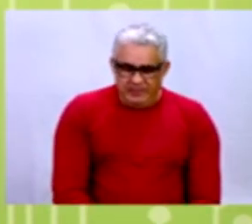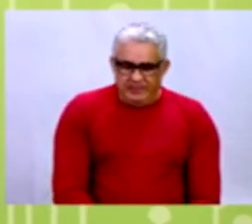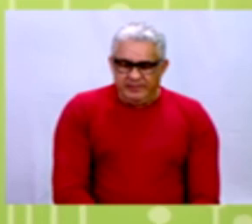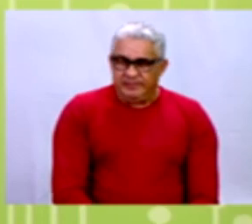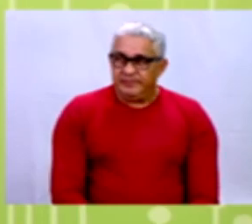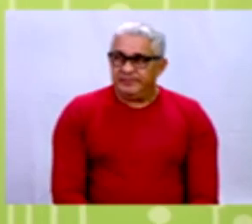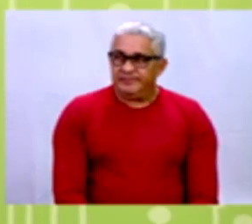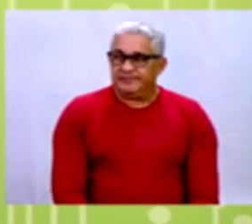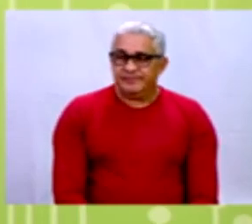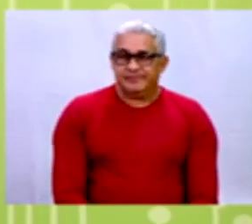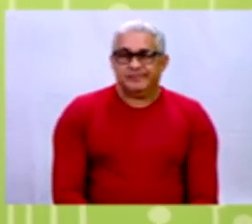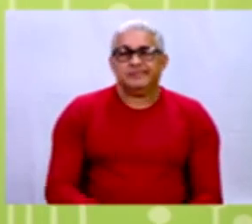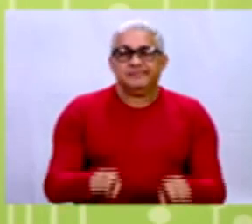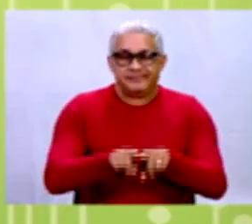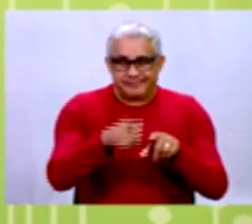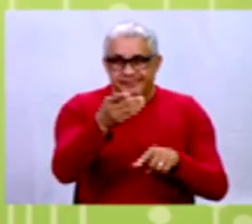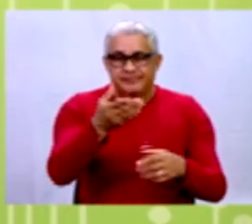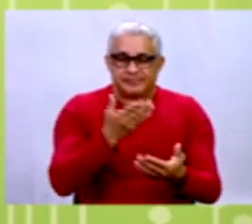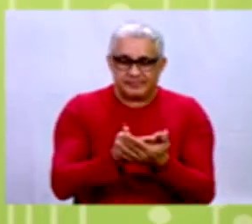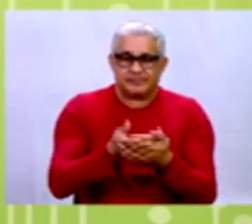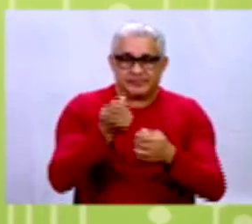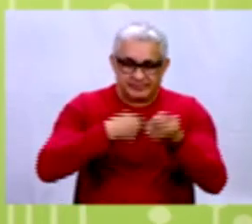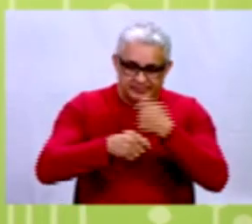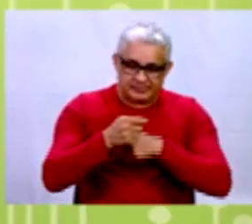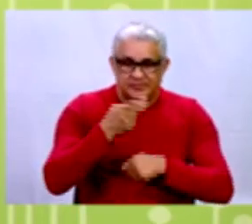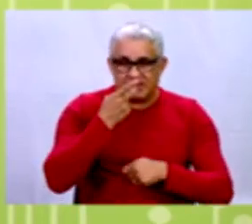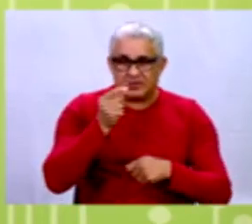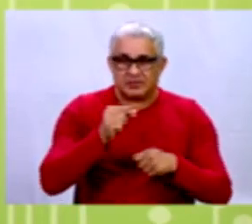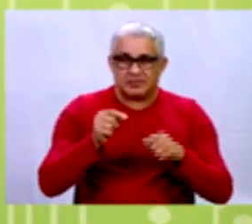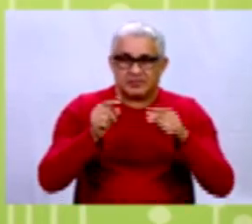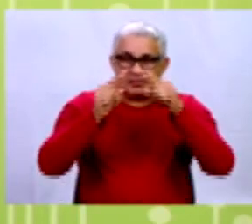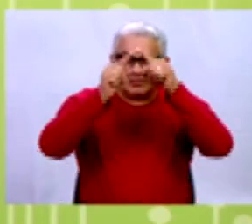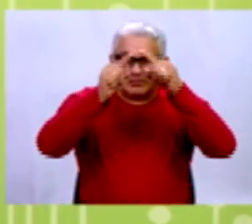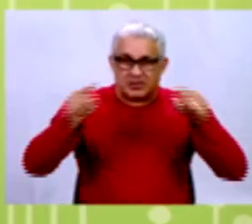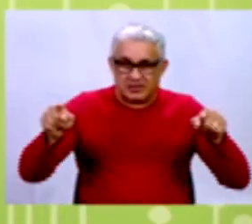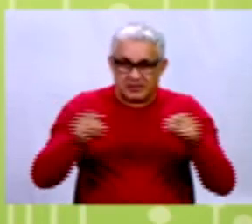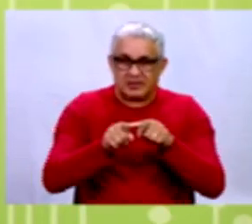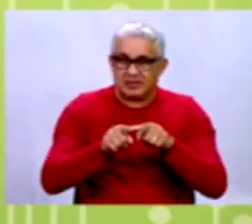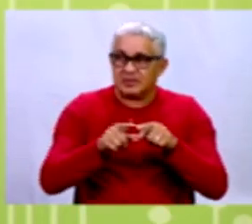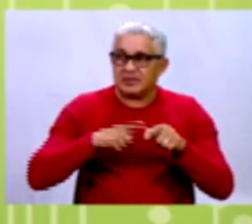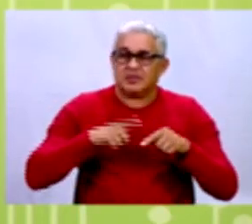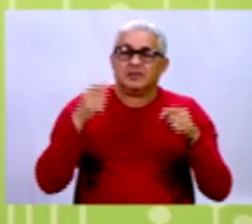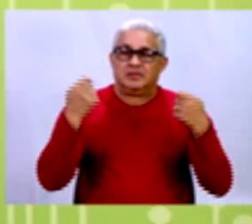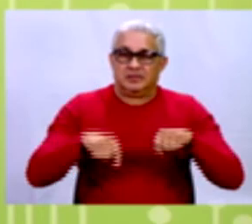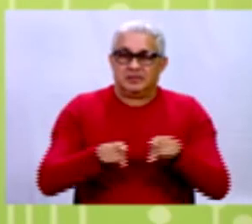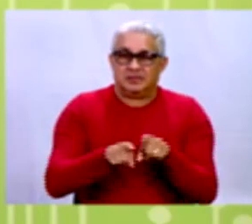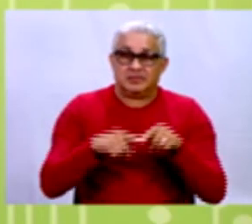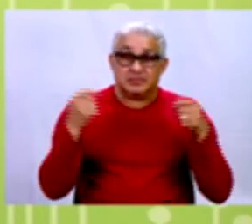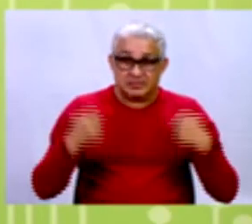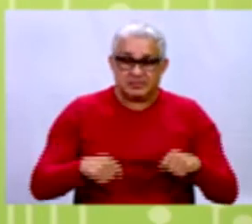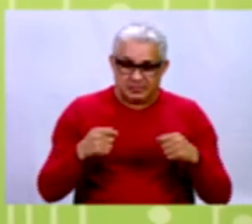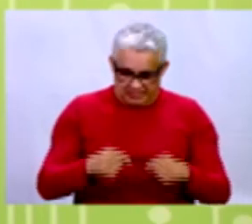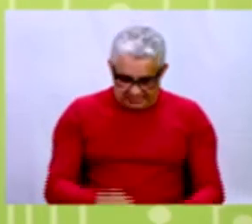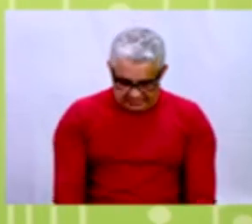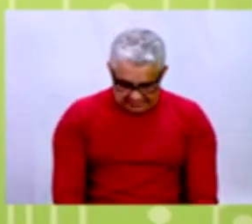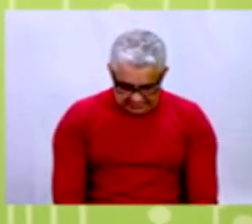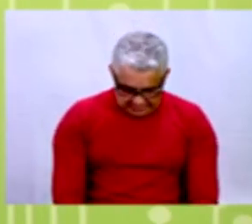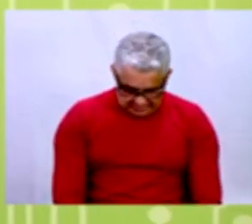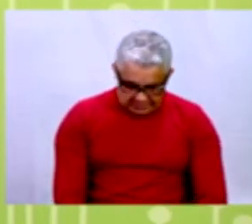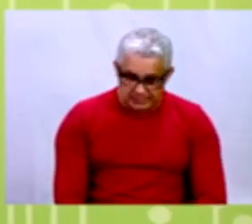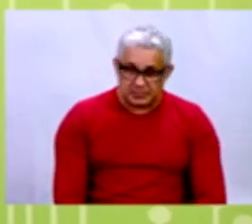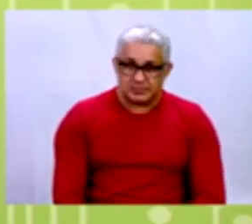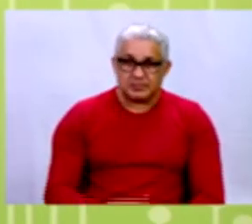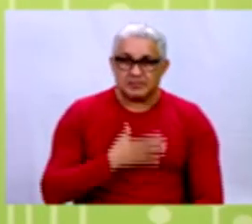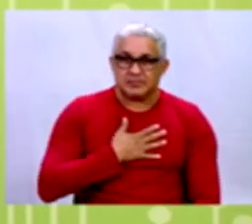Não sei se chegaram a estudar, né? Mas a administração fala muito da pirâmide de Maslow, que lá tem as necessidades. E a gente precisa disso, né? Do bem-estar e